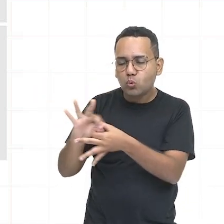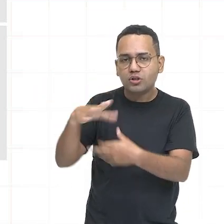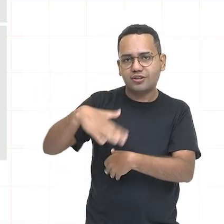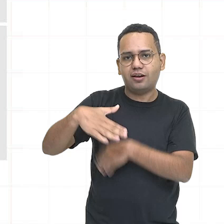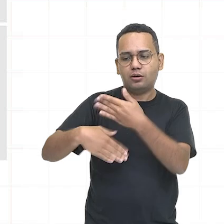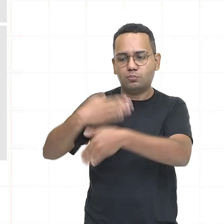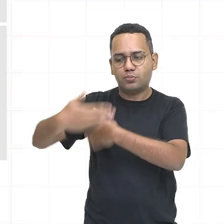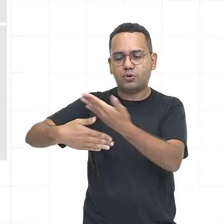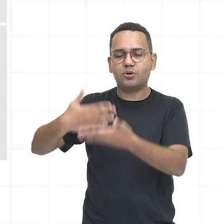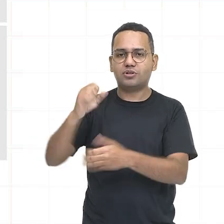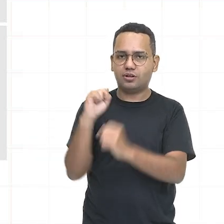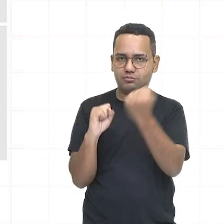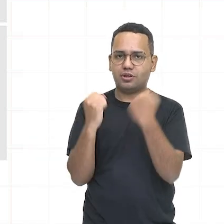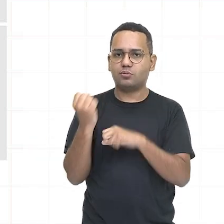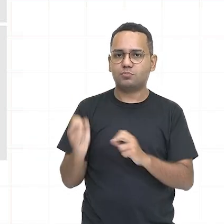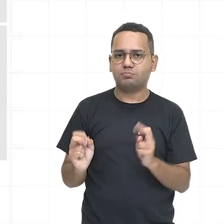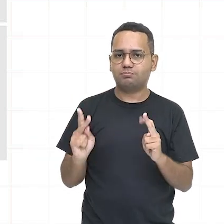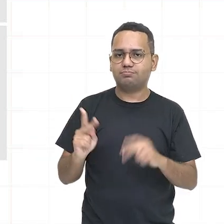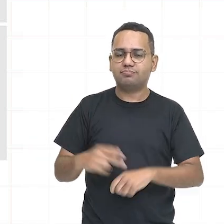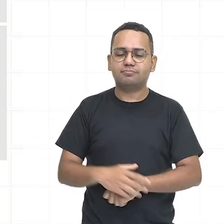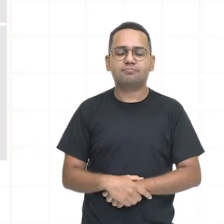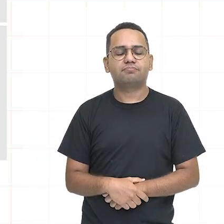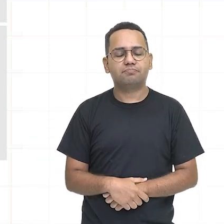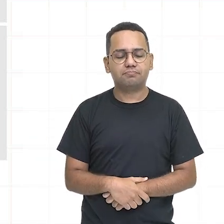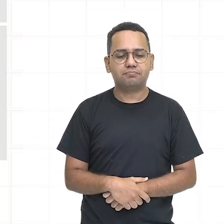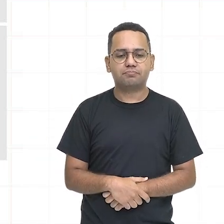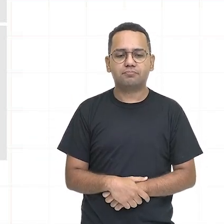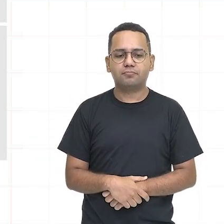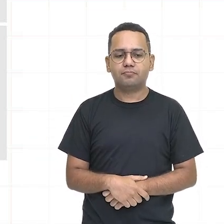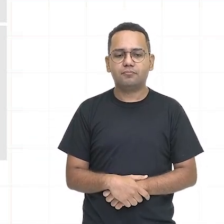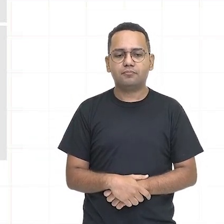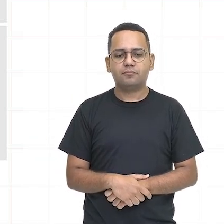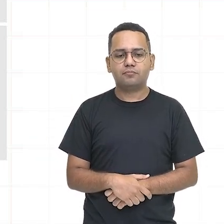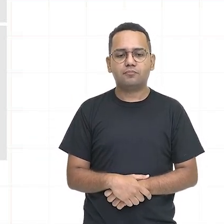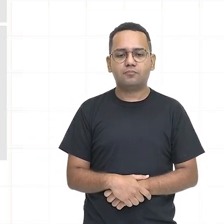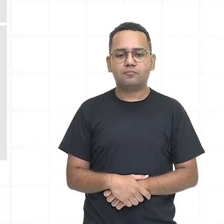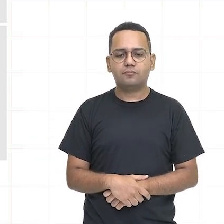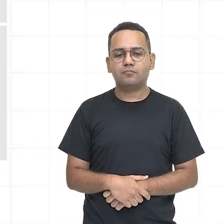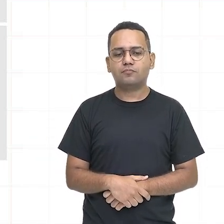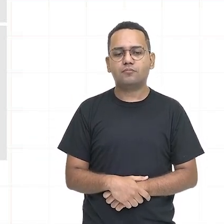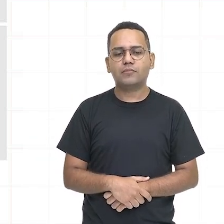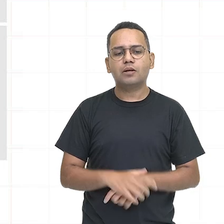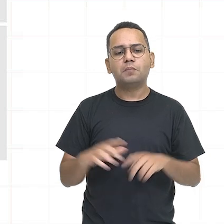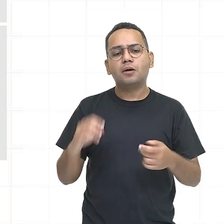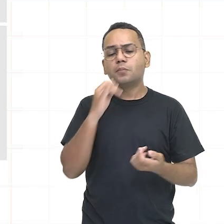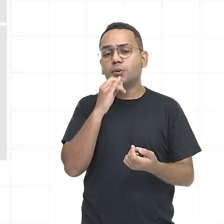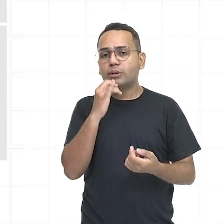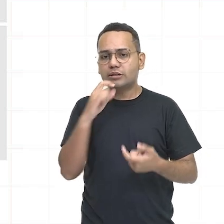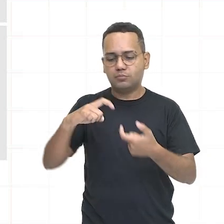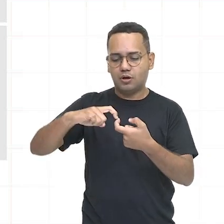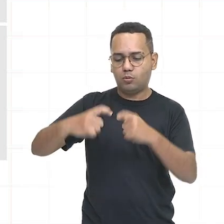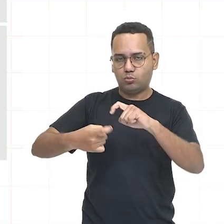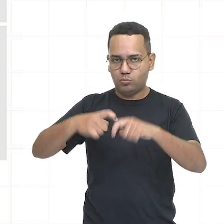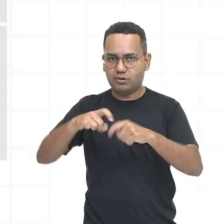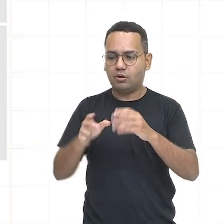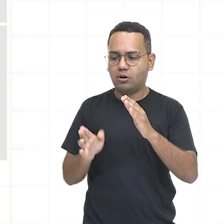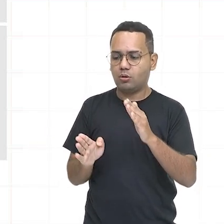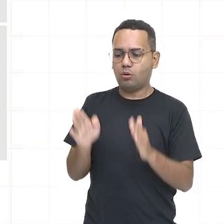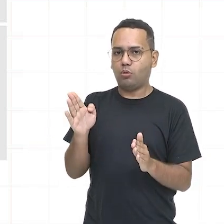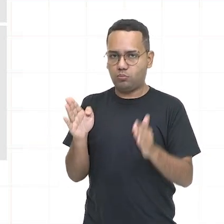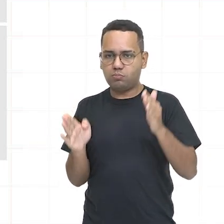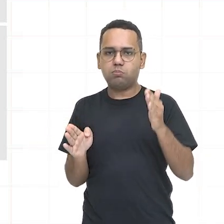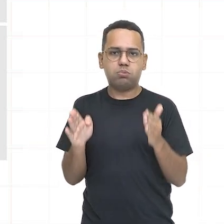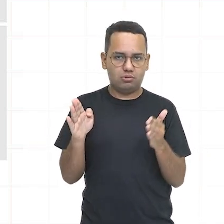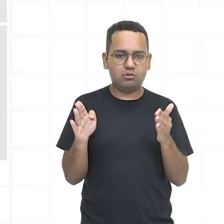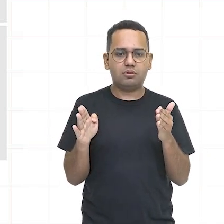esses processos industriais, tá? Então, toda essa parte de automação, de